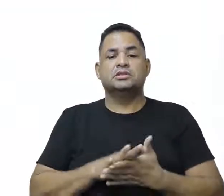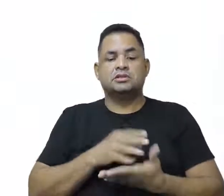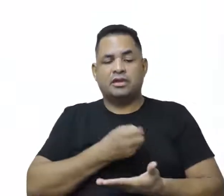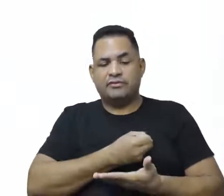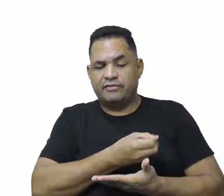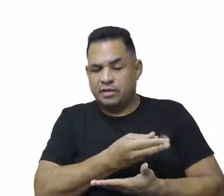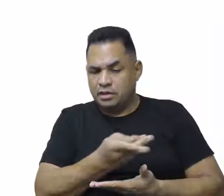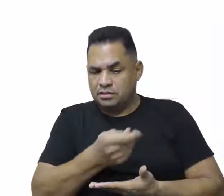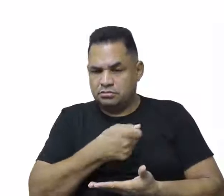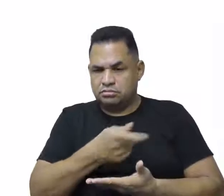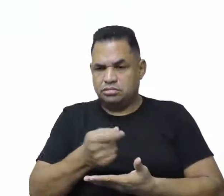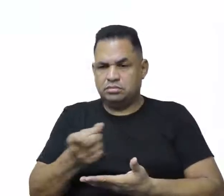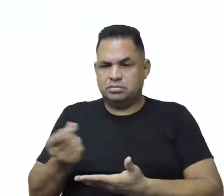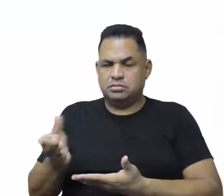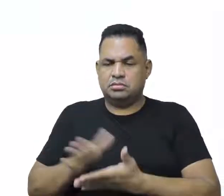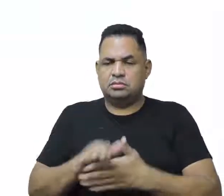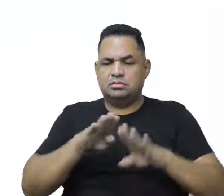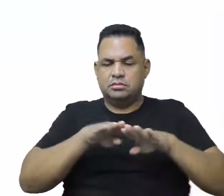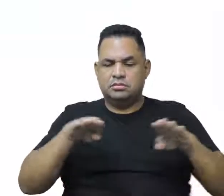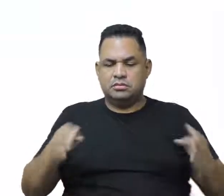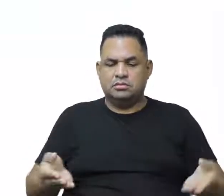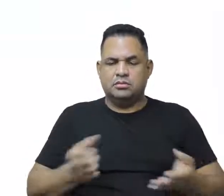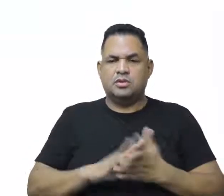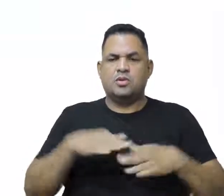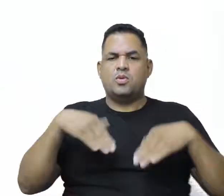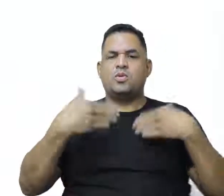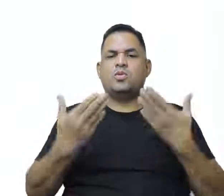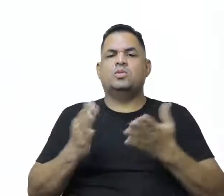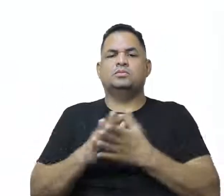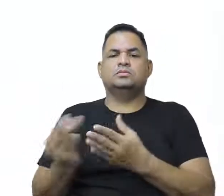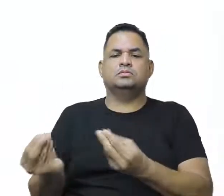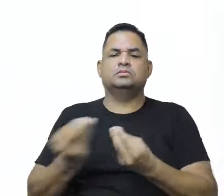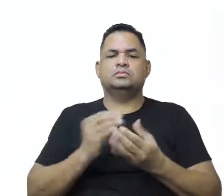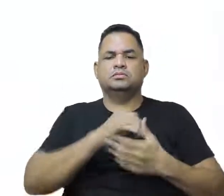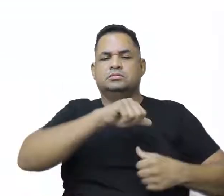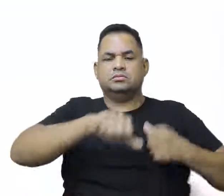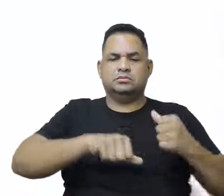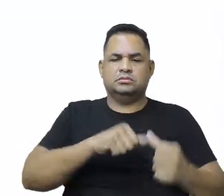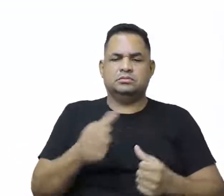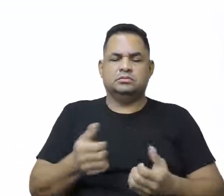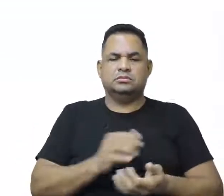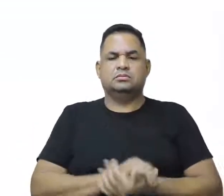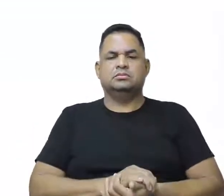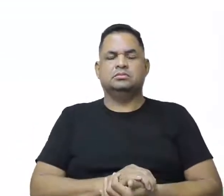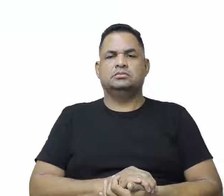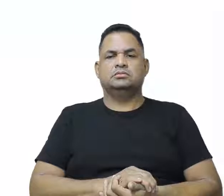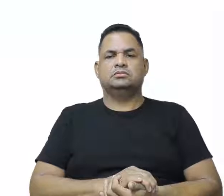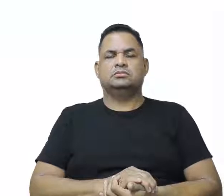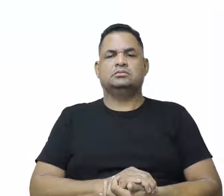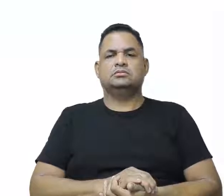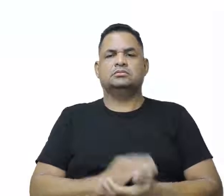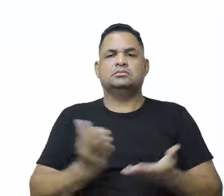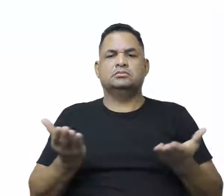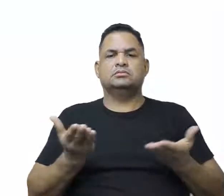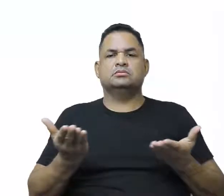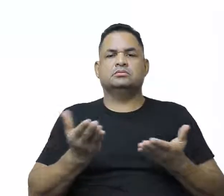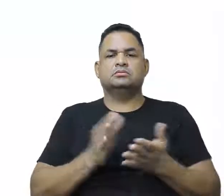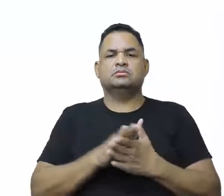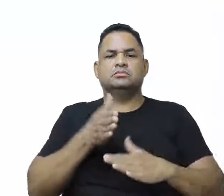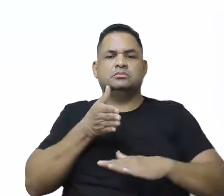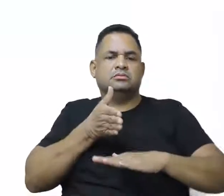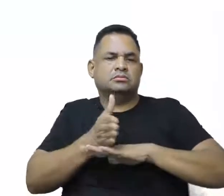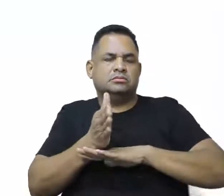à mesa, é por isso que ele fala que quando a gente recebe, a gente transforma isso, né? Agora a gente vai